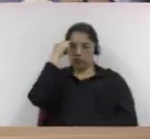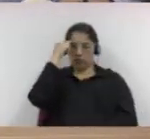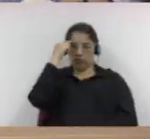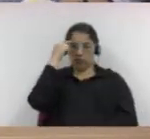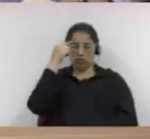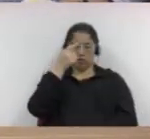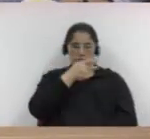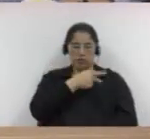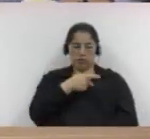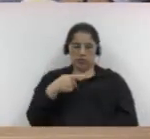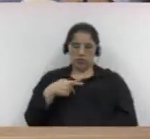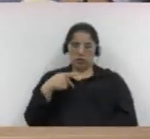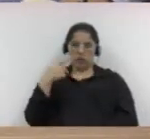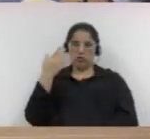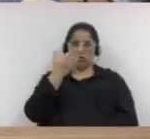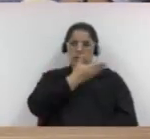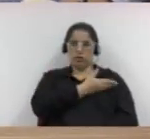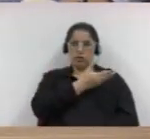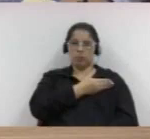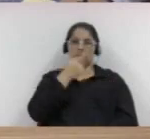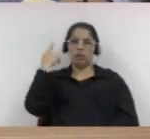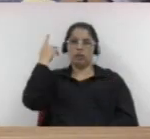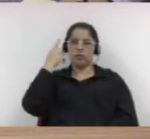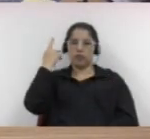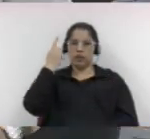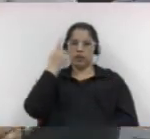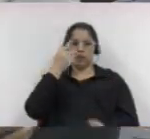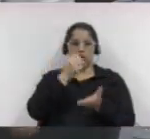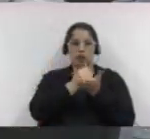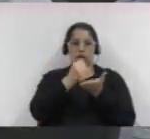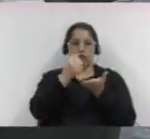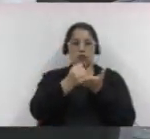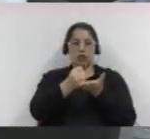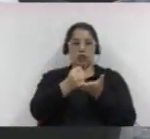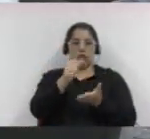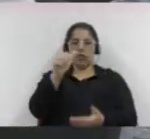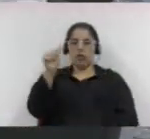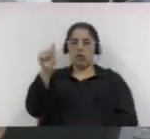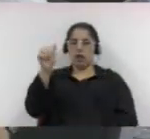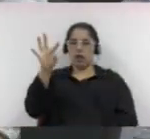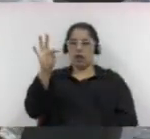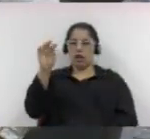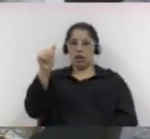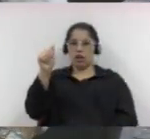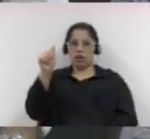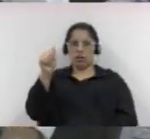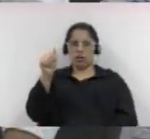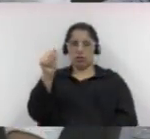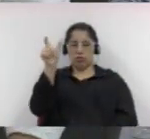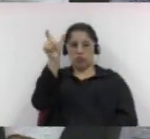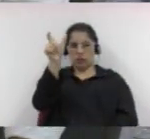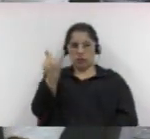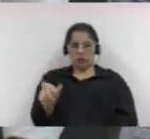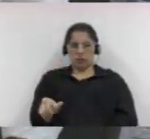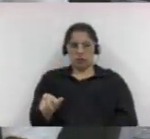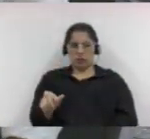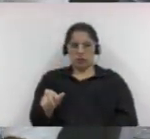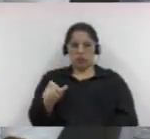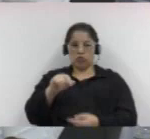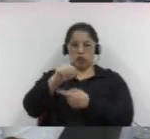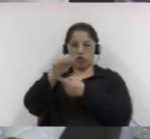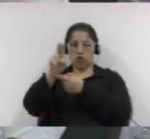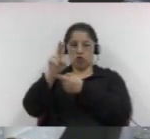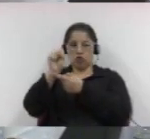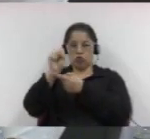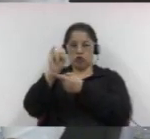nobres pares, público presente, só queria deixar registrado essa ata a presença do reverendo Jonas Zuski, da Igreja Presbiteriana Central de